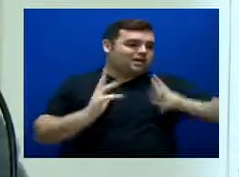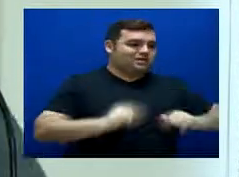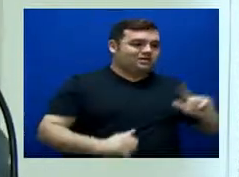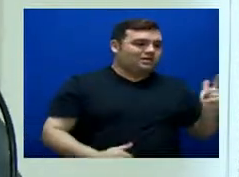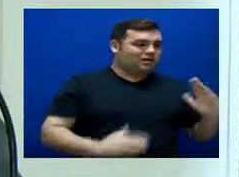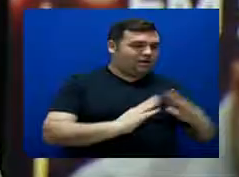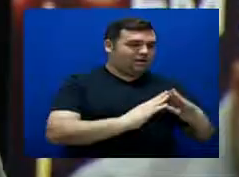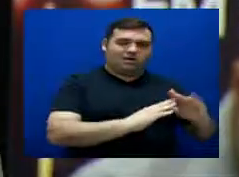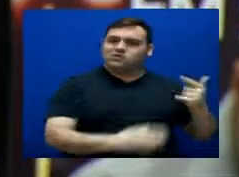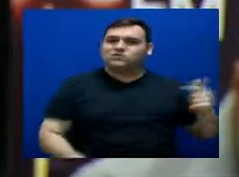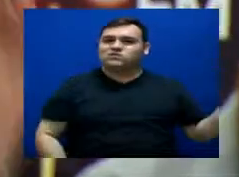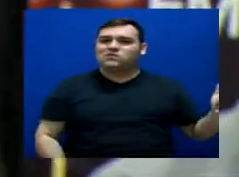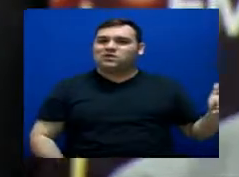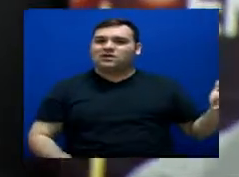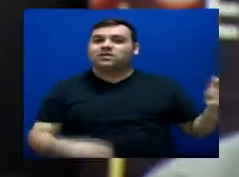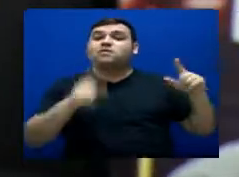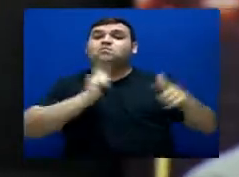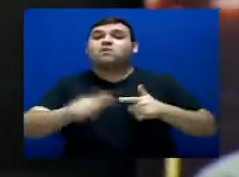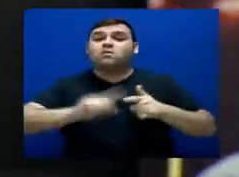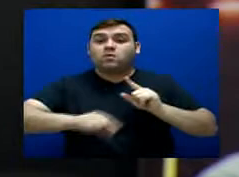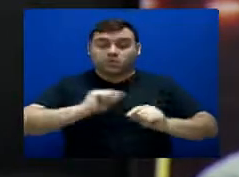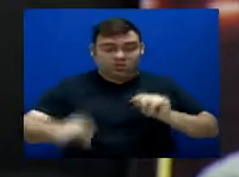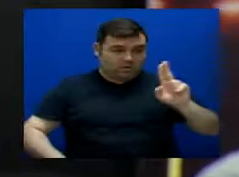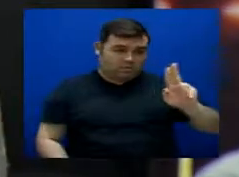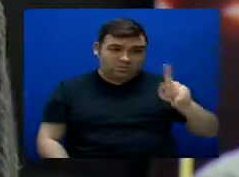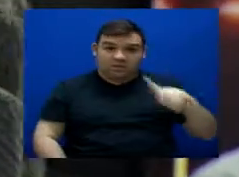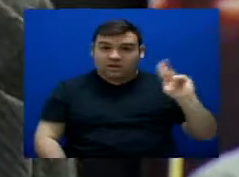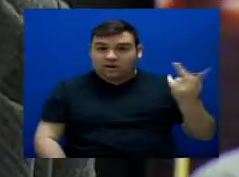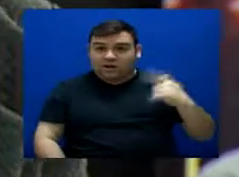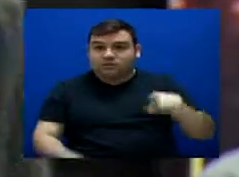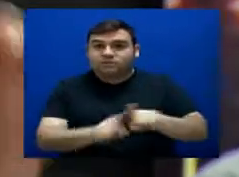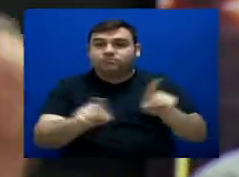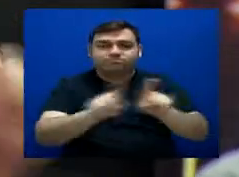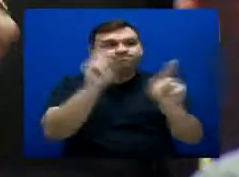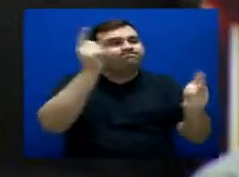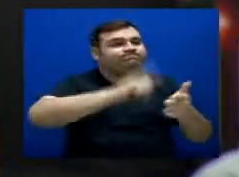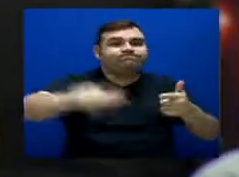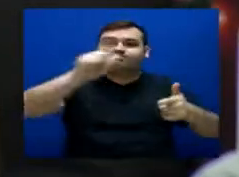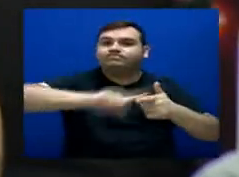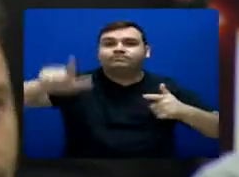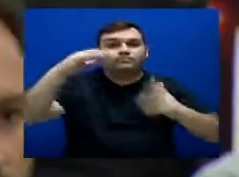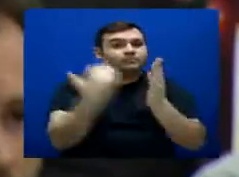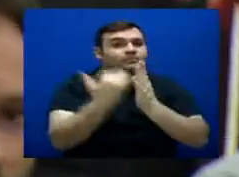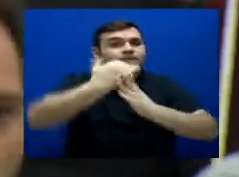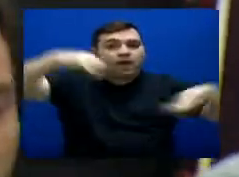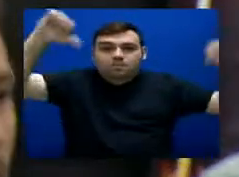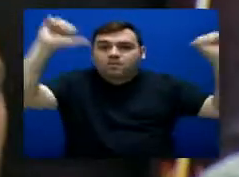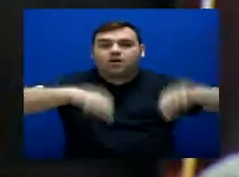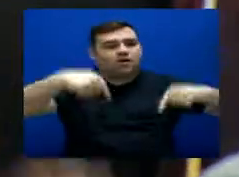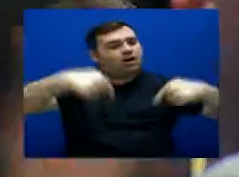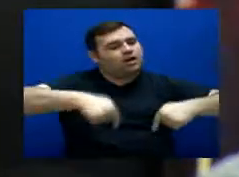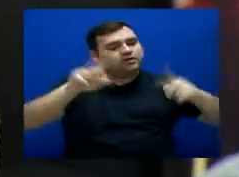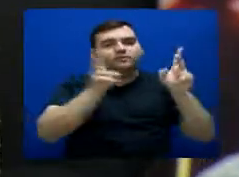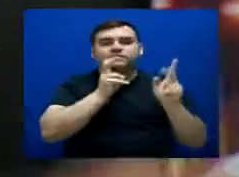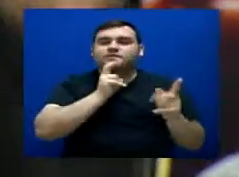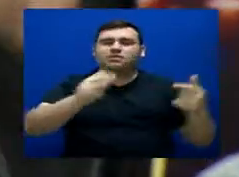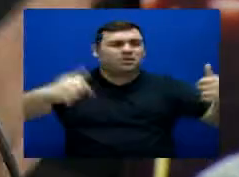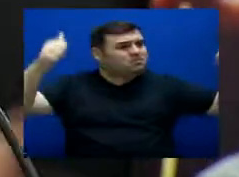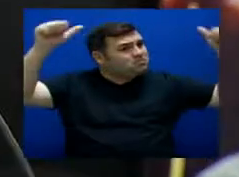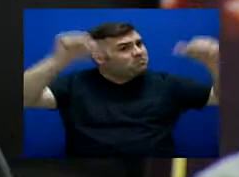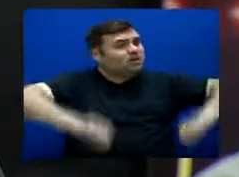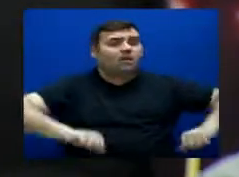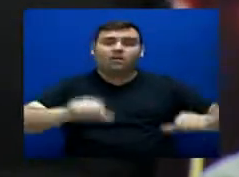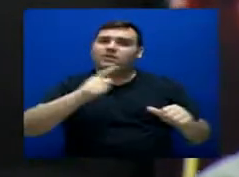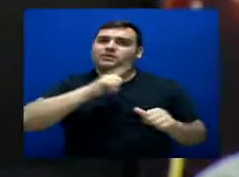Exato. Nós temos, então, é um problema não só das UPHs, nós temos um problema, assim, trágico em Sorocaba. É tão trágico como